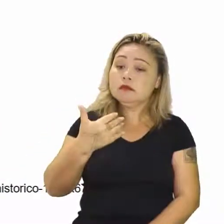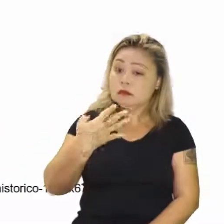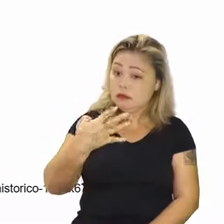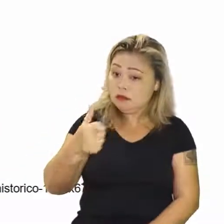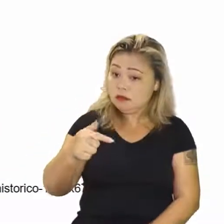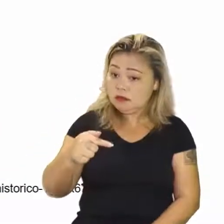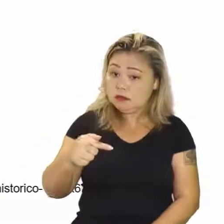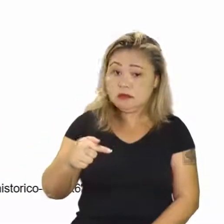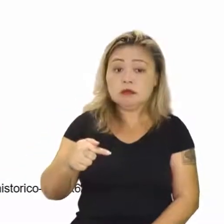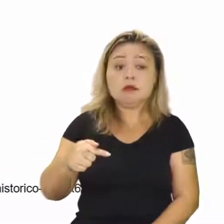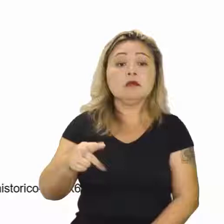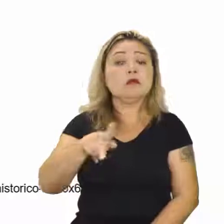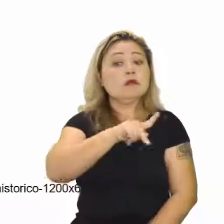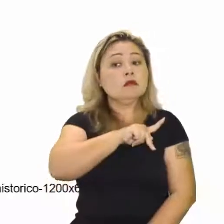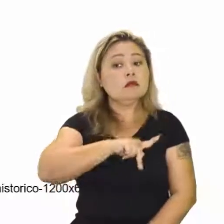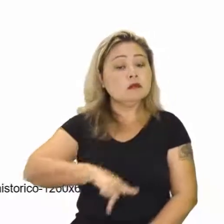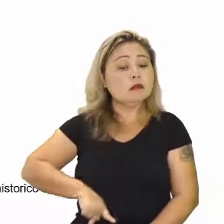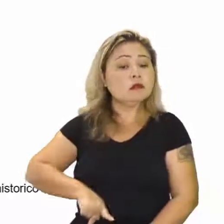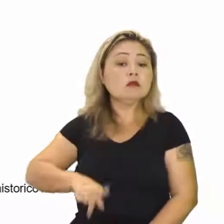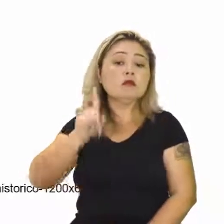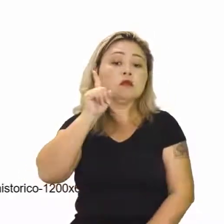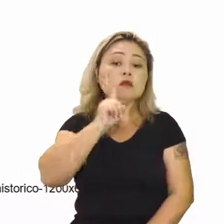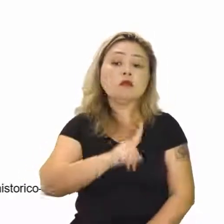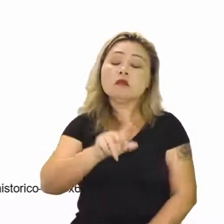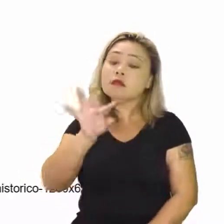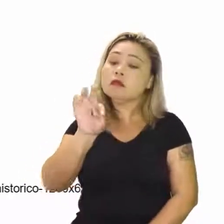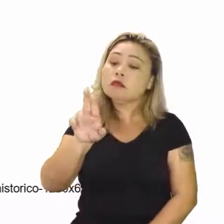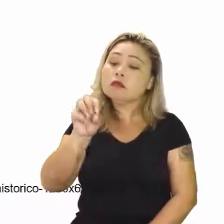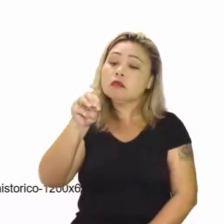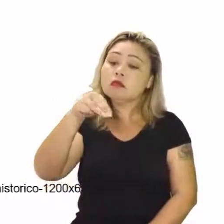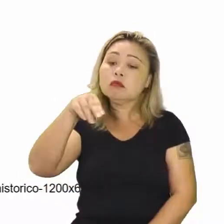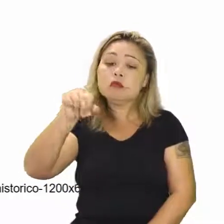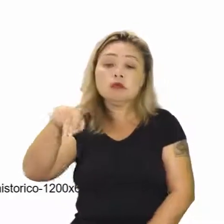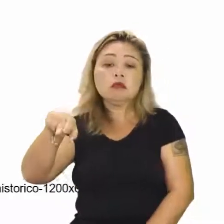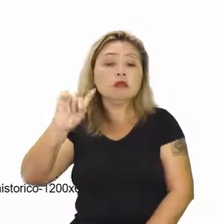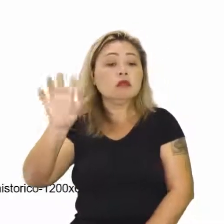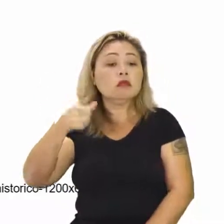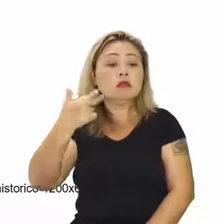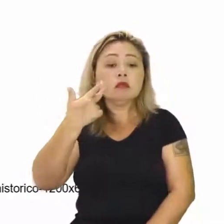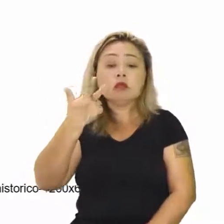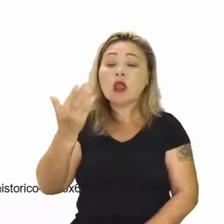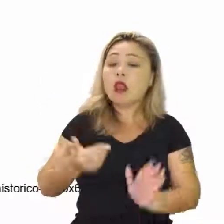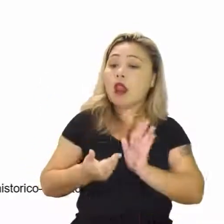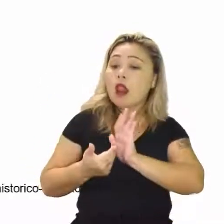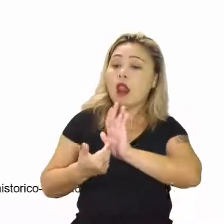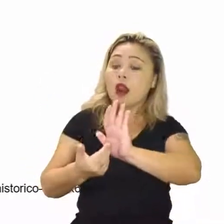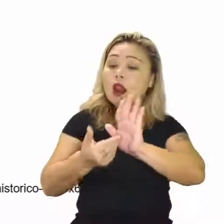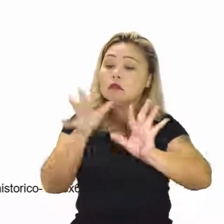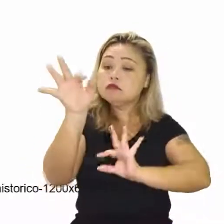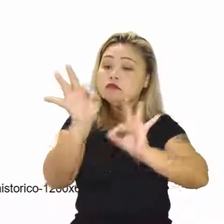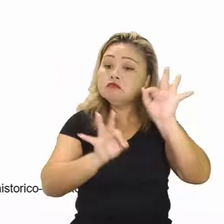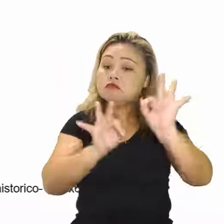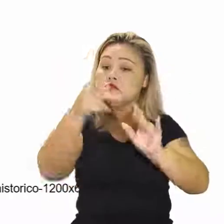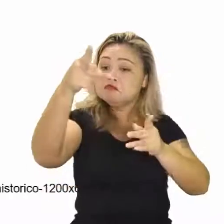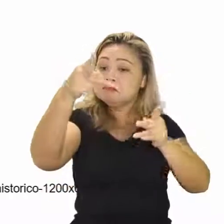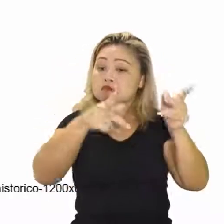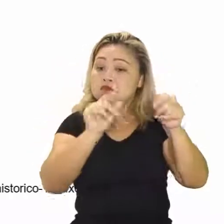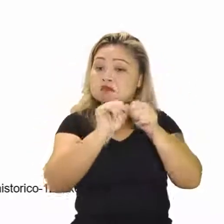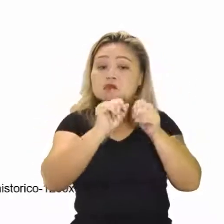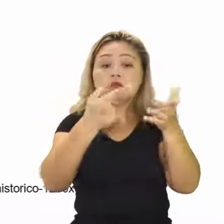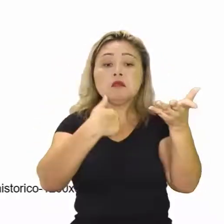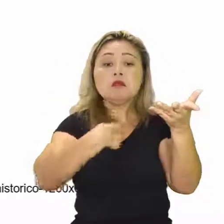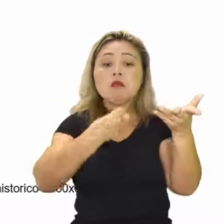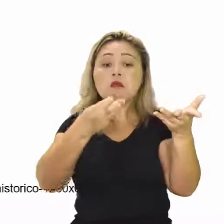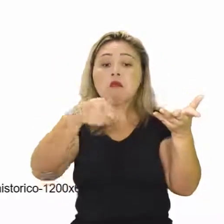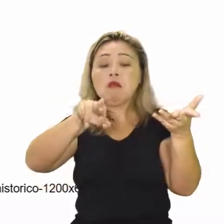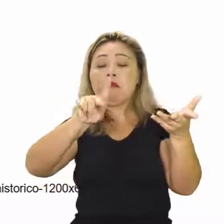1947. O presidente dos Estados Unidos, Harry Truman, lança o Plano Marshall, que destinava